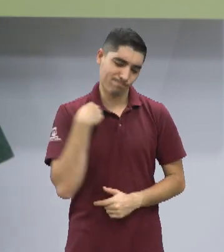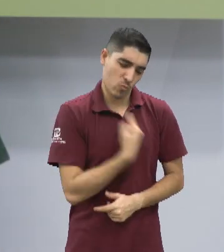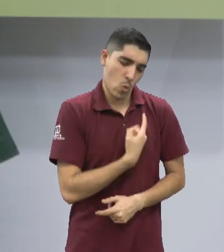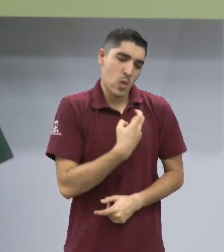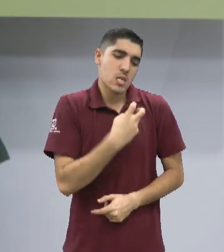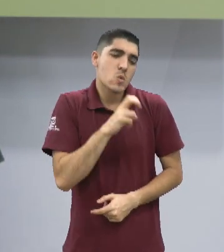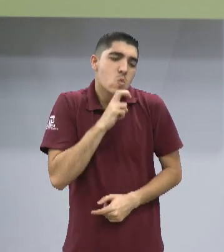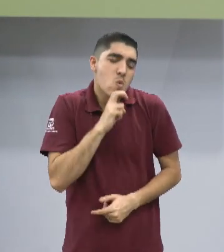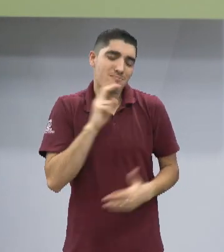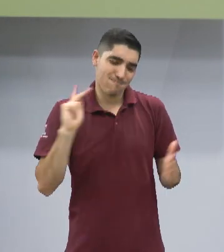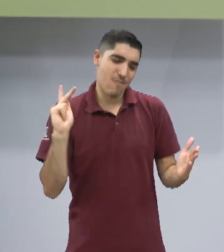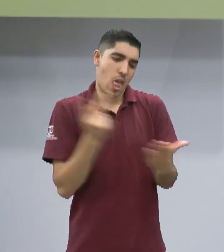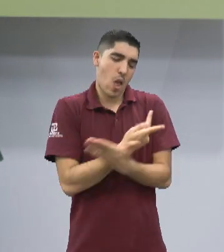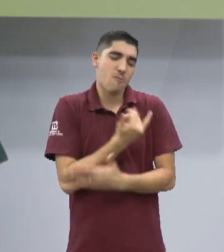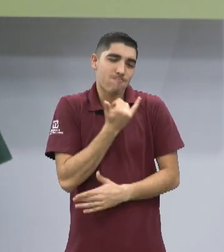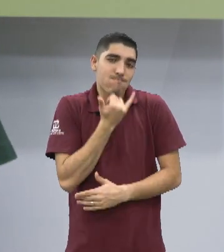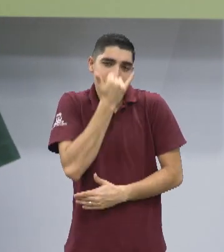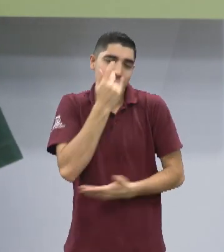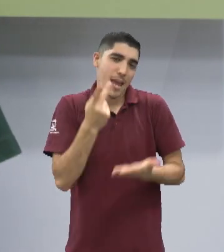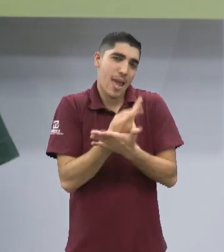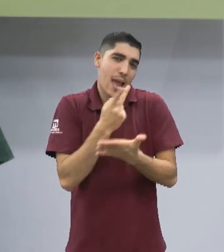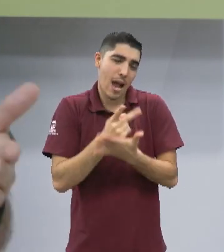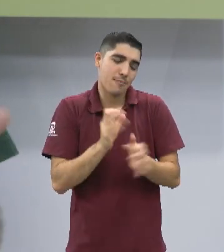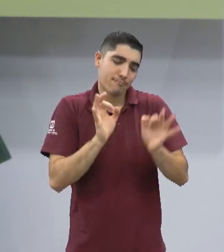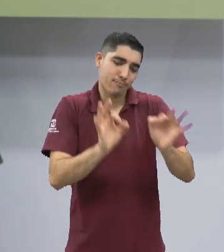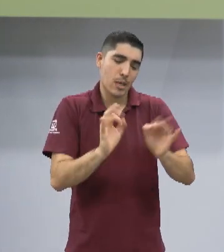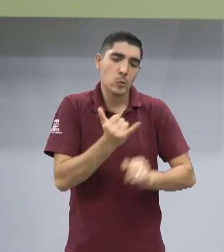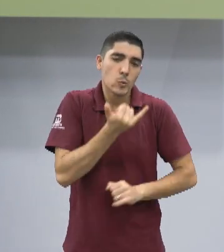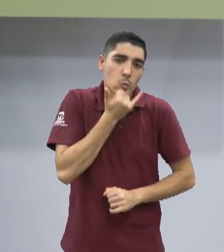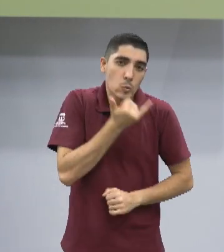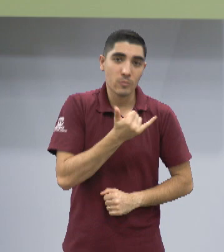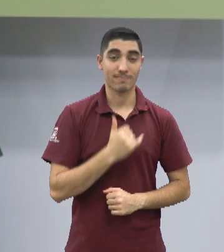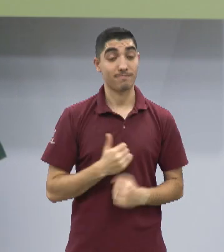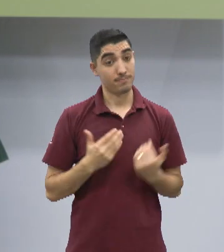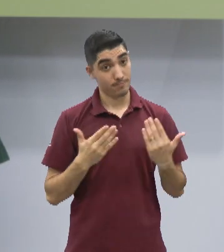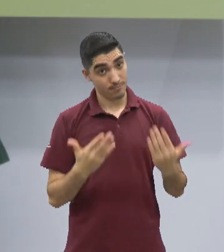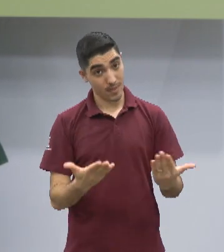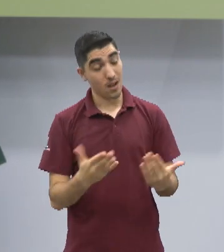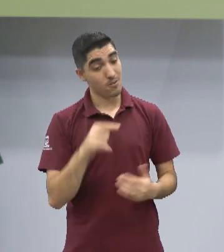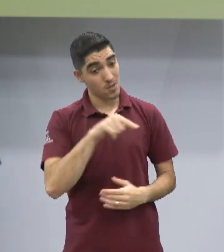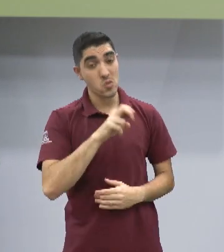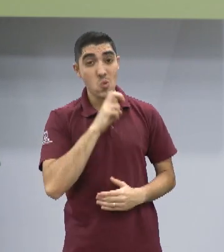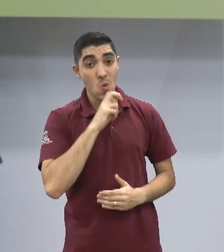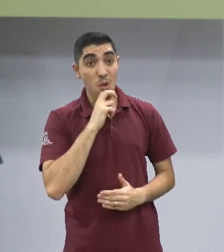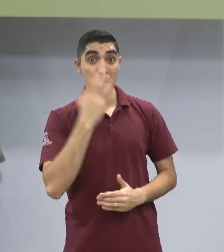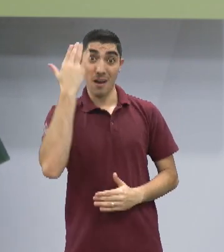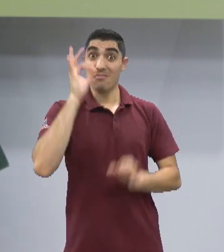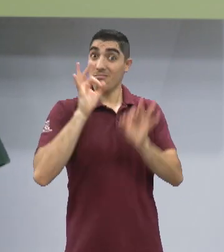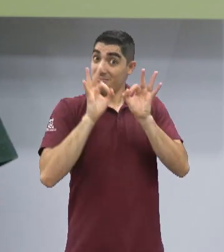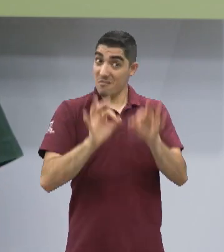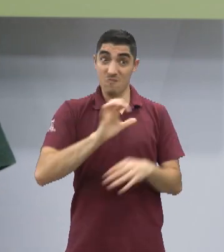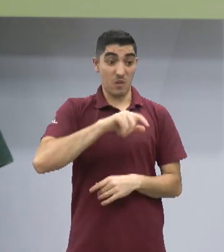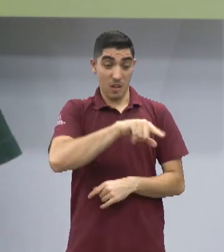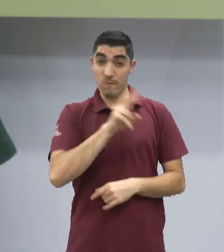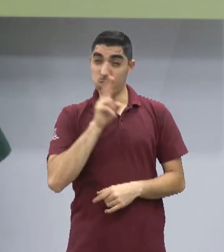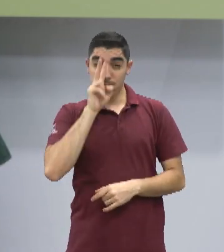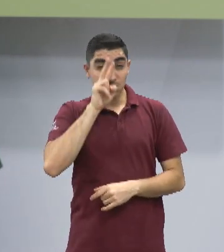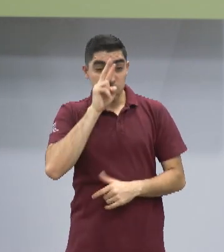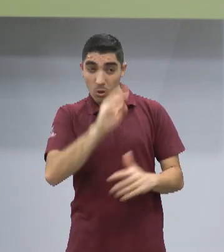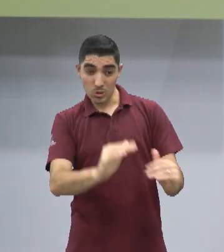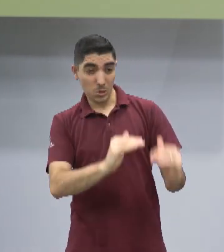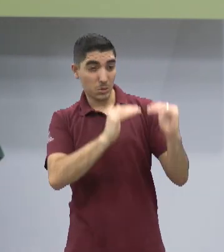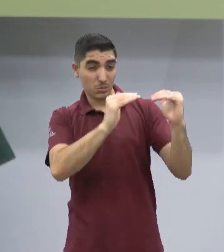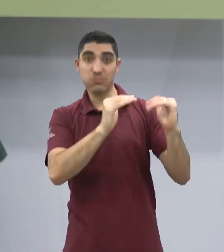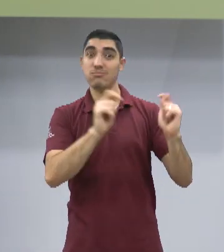mas enfim, acontece e cai um grande favorito, né? Então, para os outros, fica até